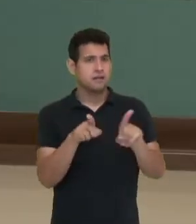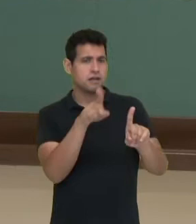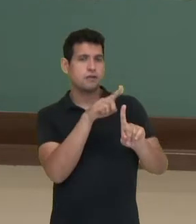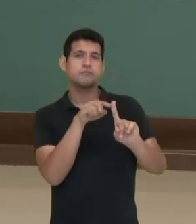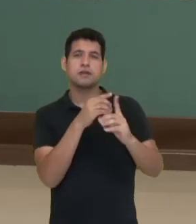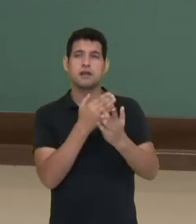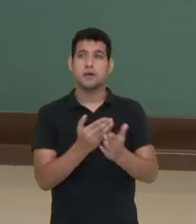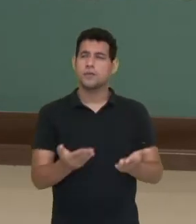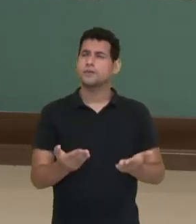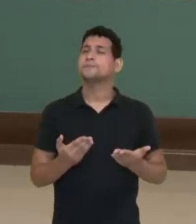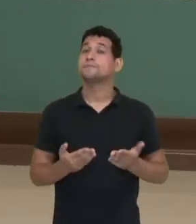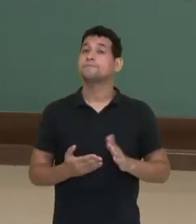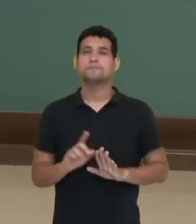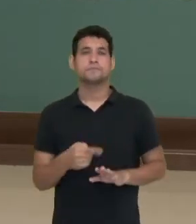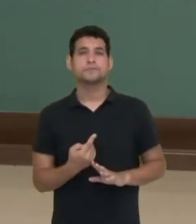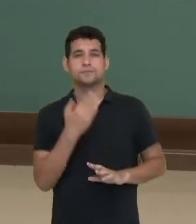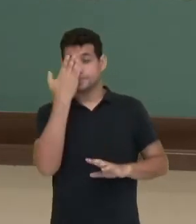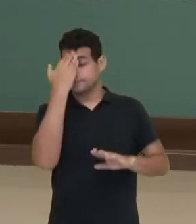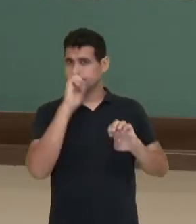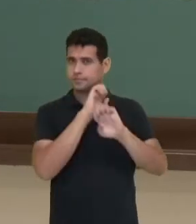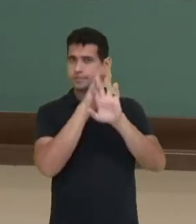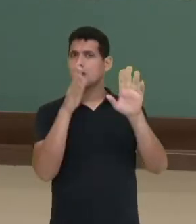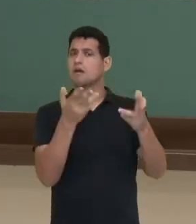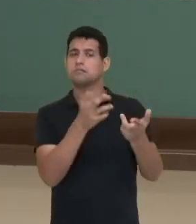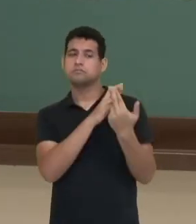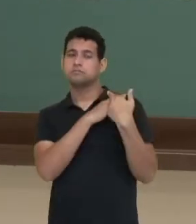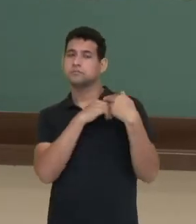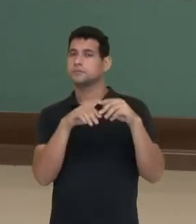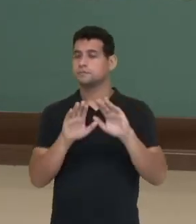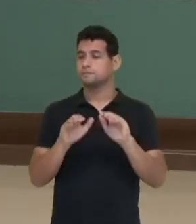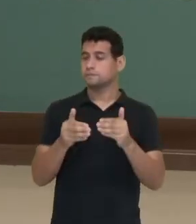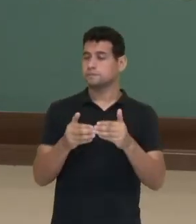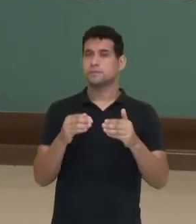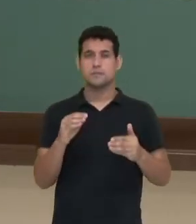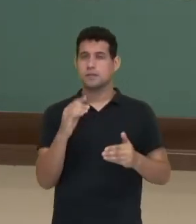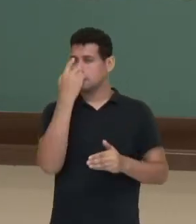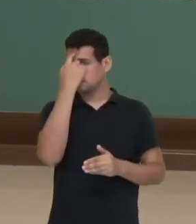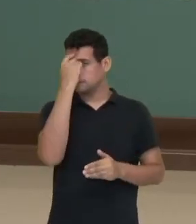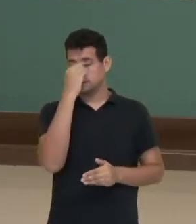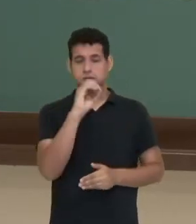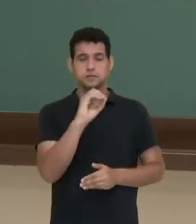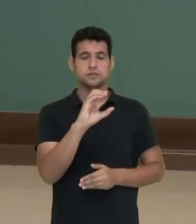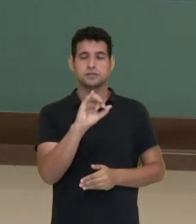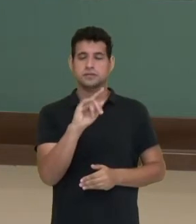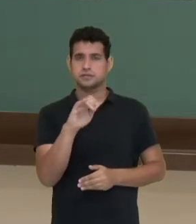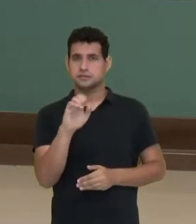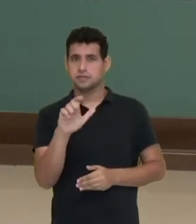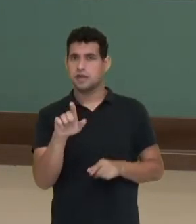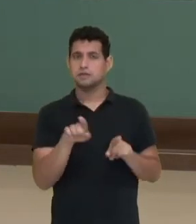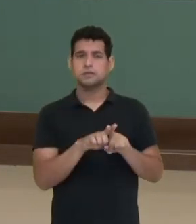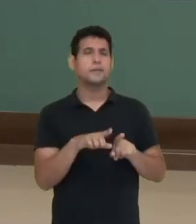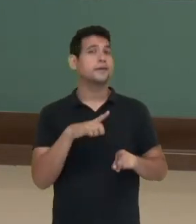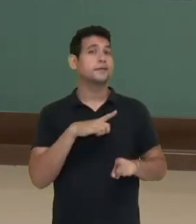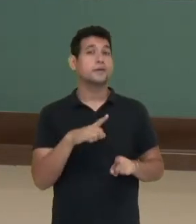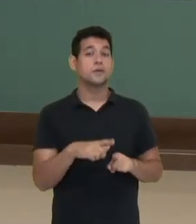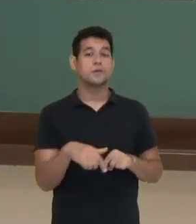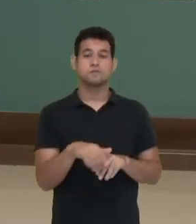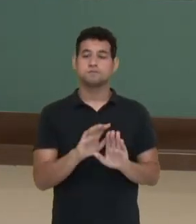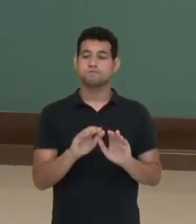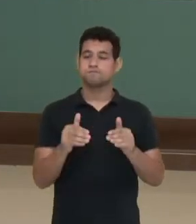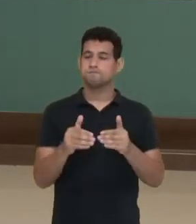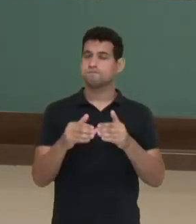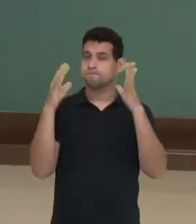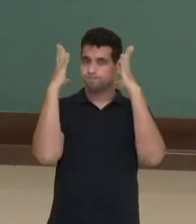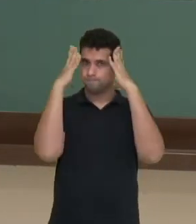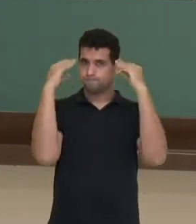hoje? Compreender o papel da Companhia das Índias Ocidentais no período da presença holandesa no